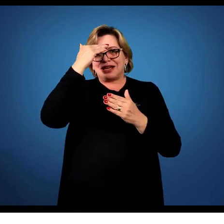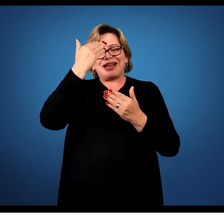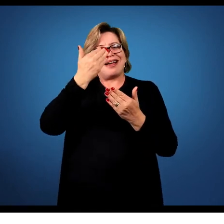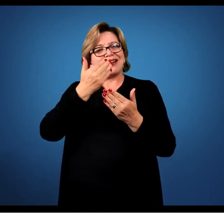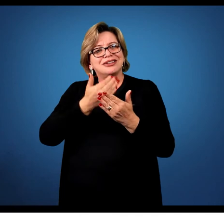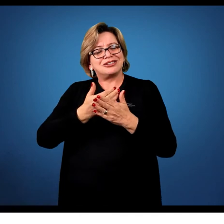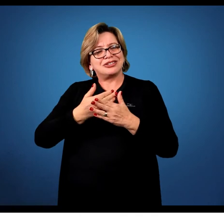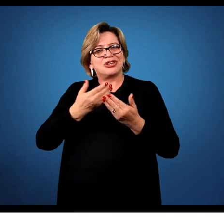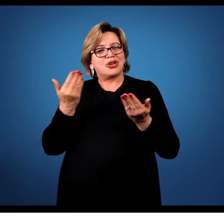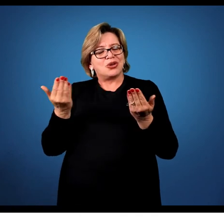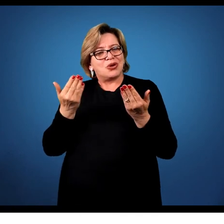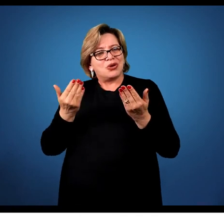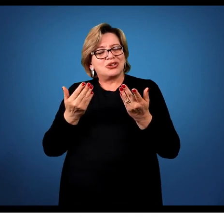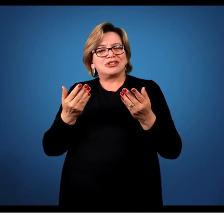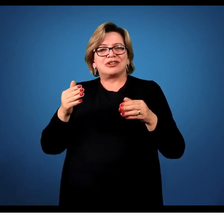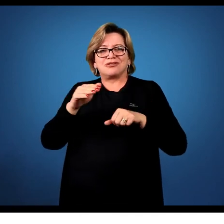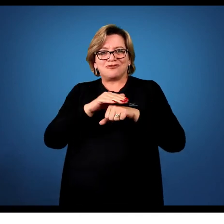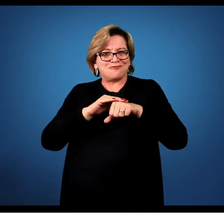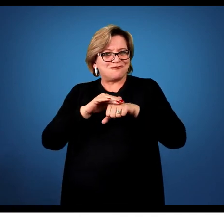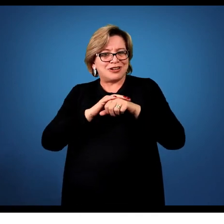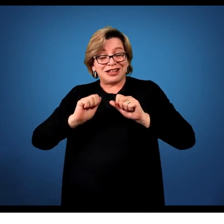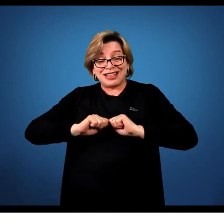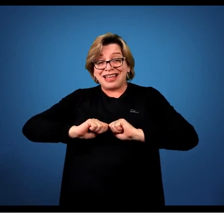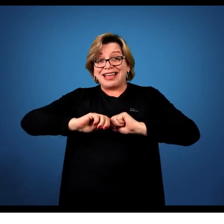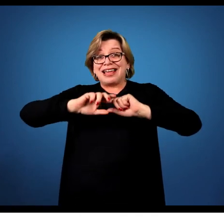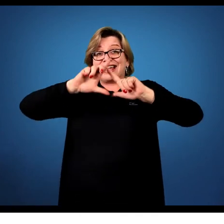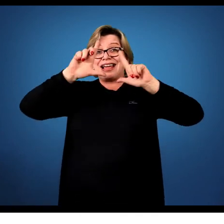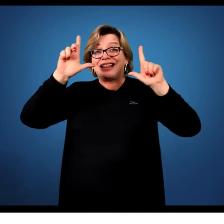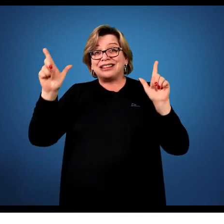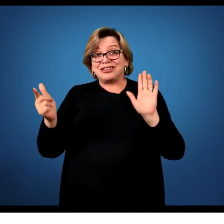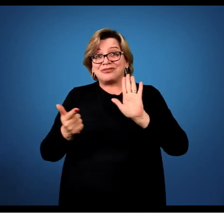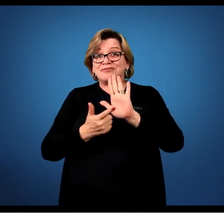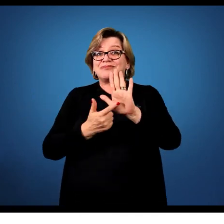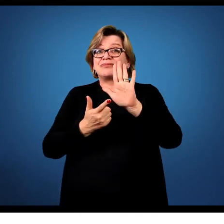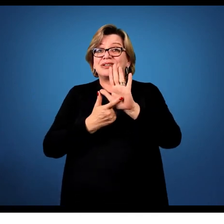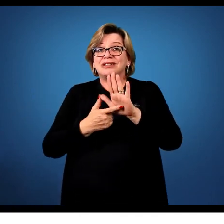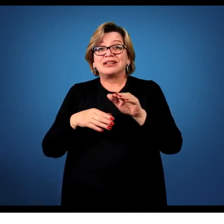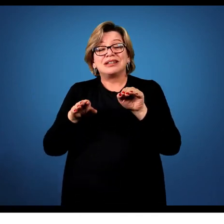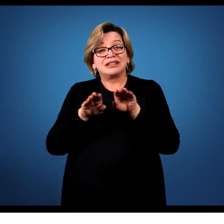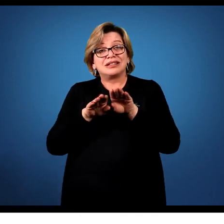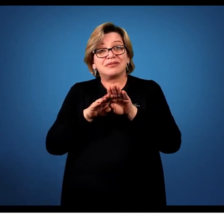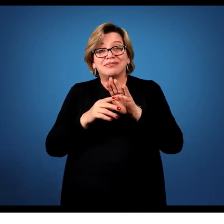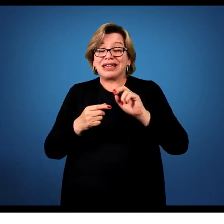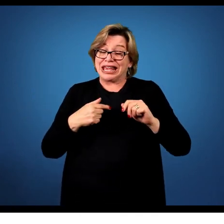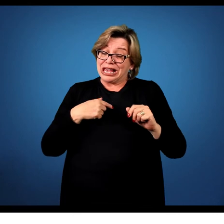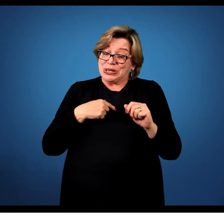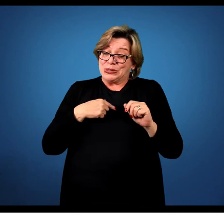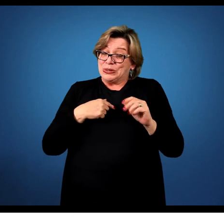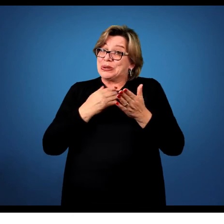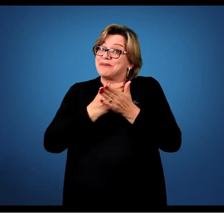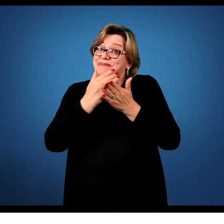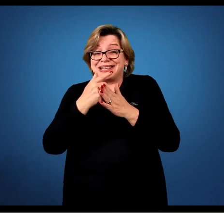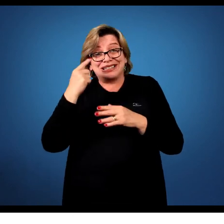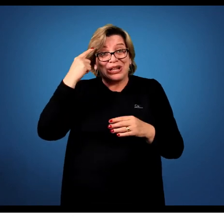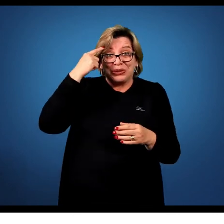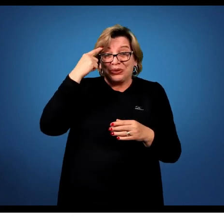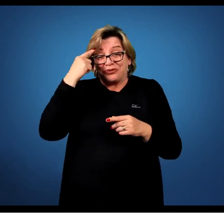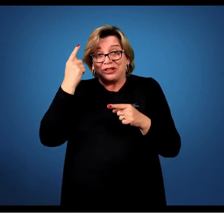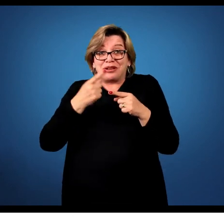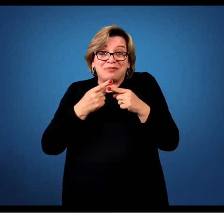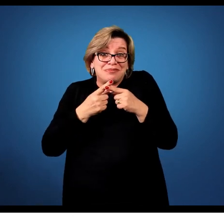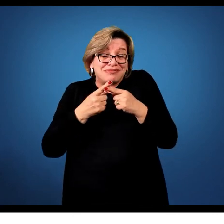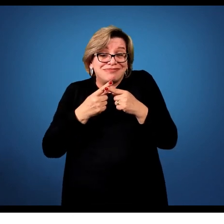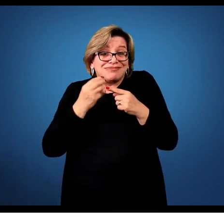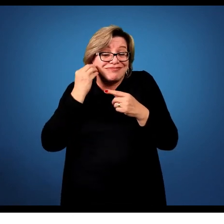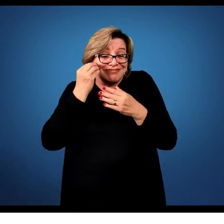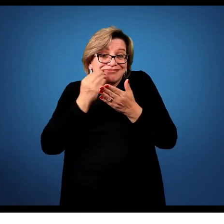nosso diálogo, ele já esclarece muitos pontos e traz muitas dúvidas, porque, afinal, a experiência vem